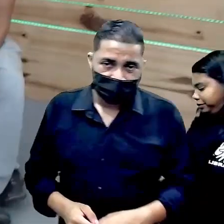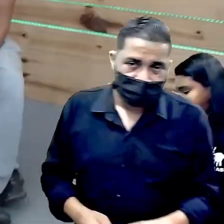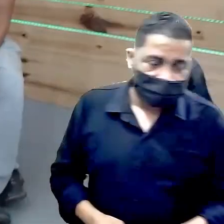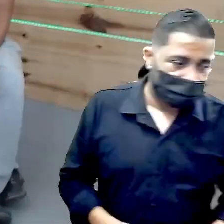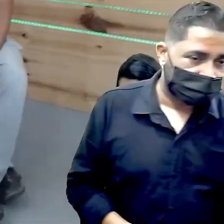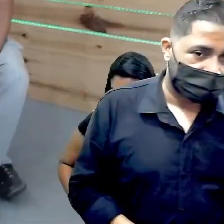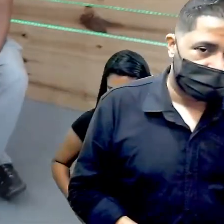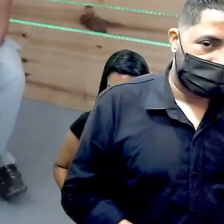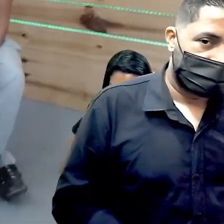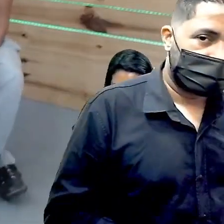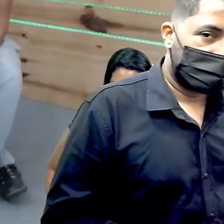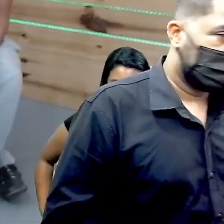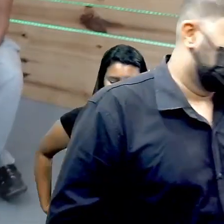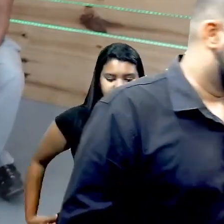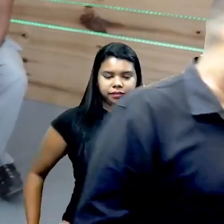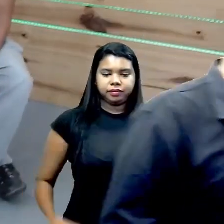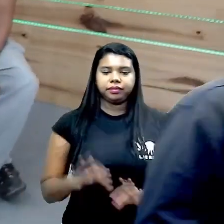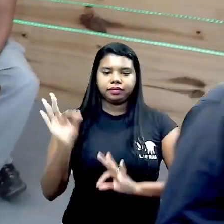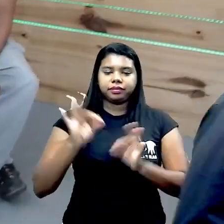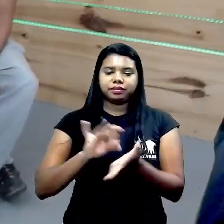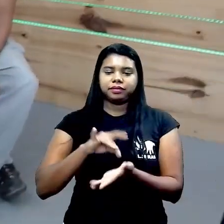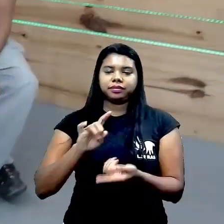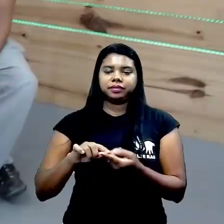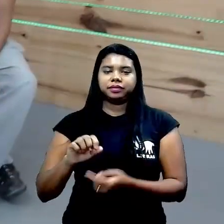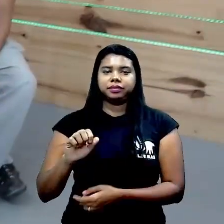Para fazer os scripts PHP, né?